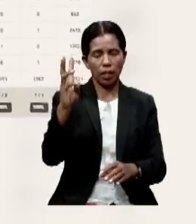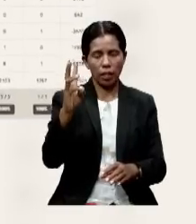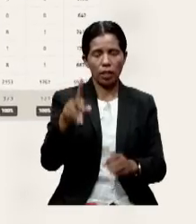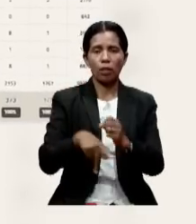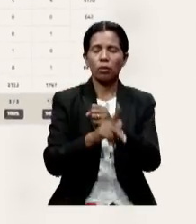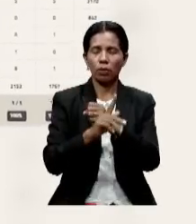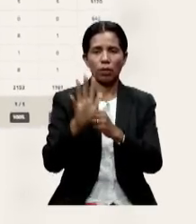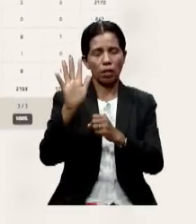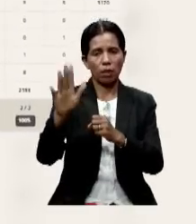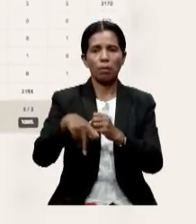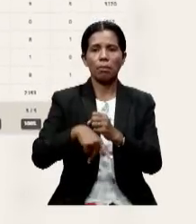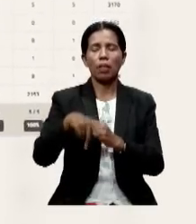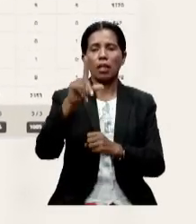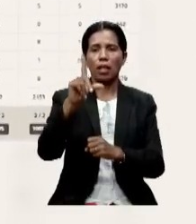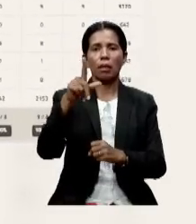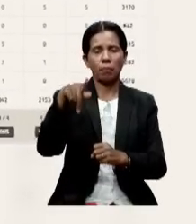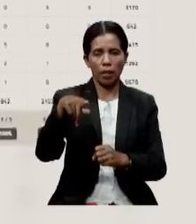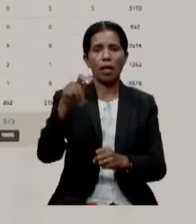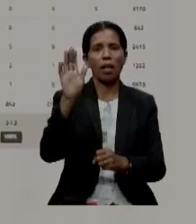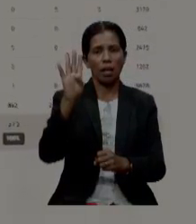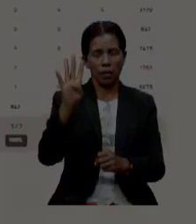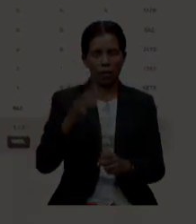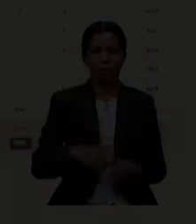Nopeli, Perrat. Dulce da Costa, Jaime dos Santos, Zémen.